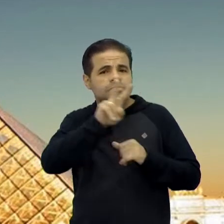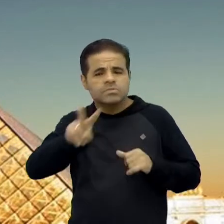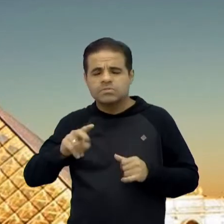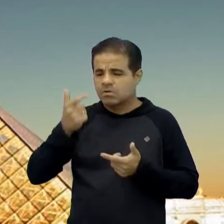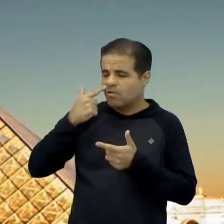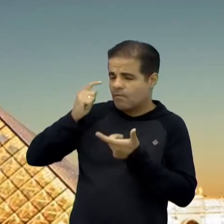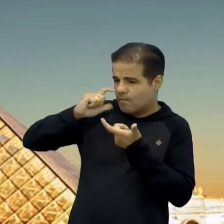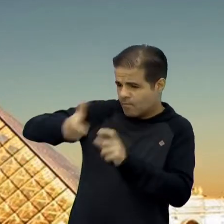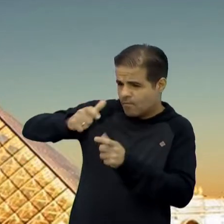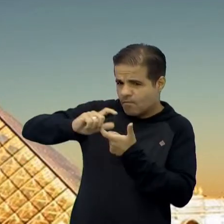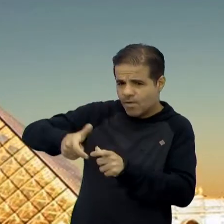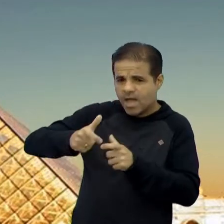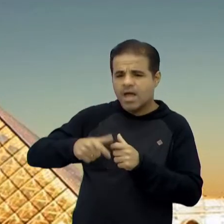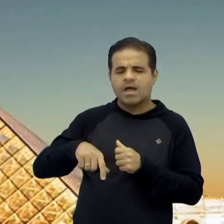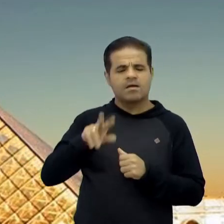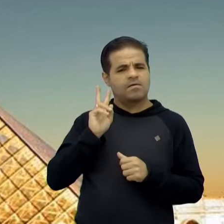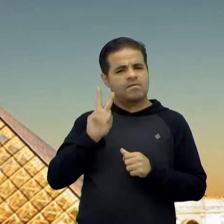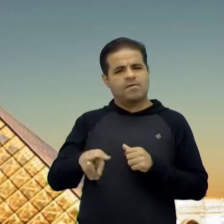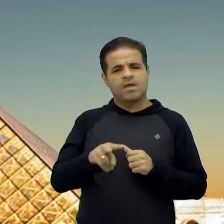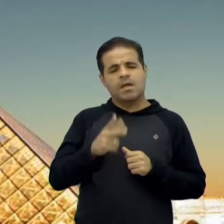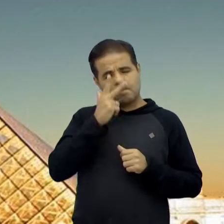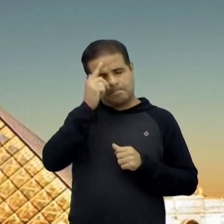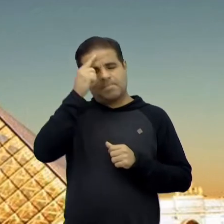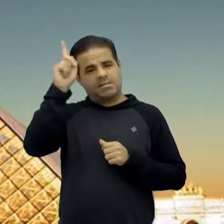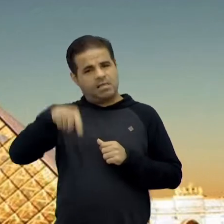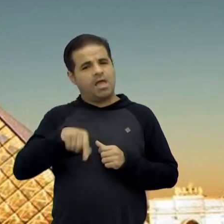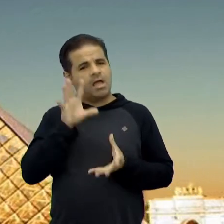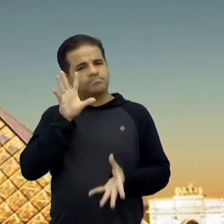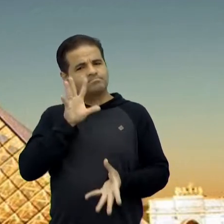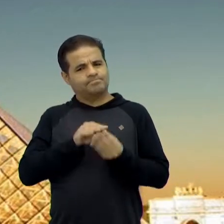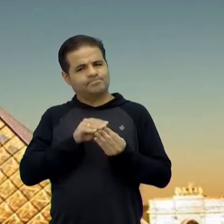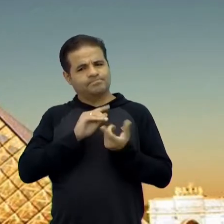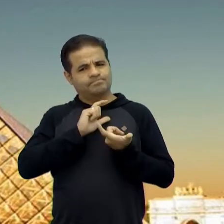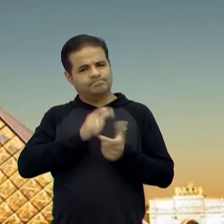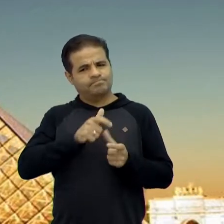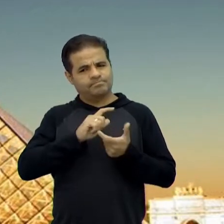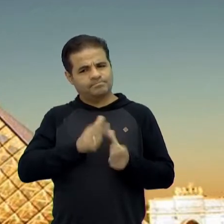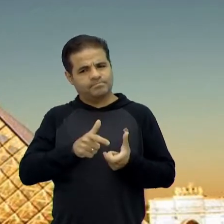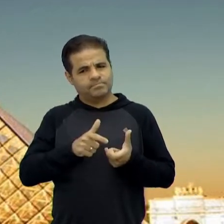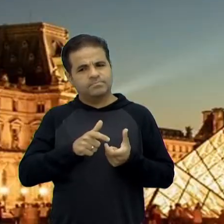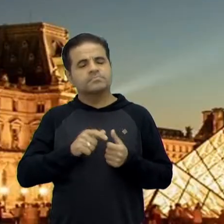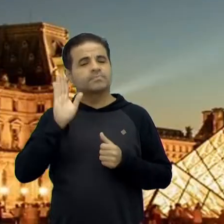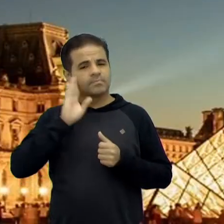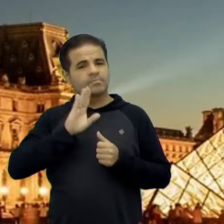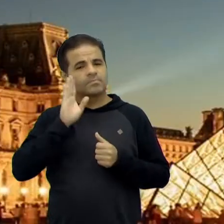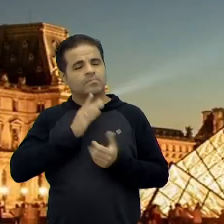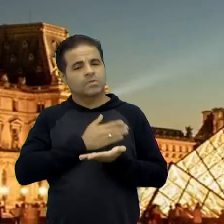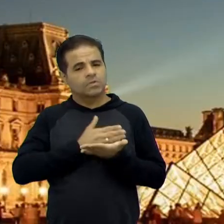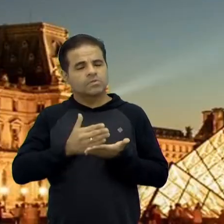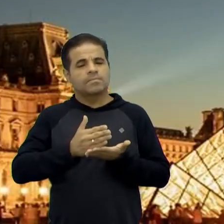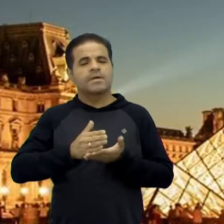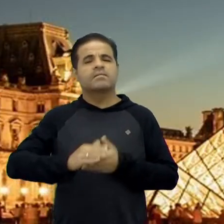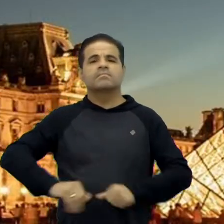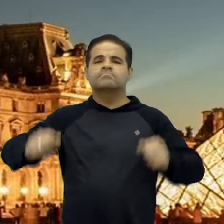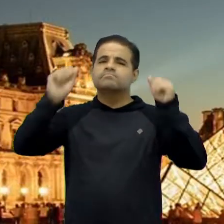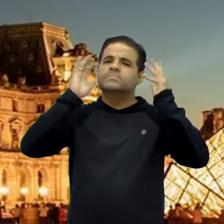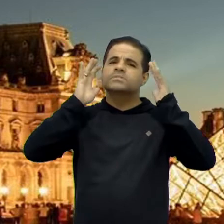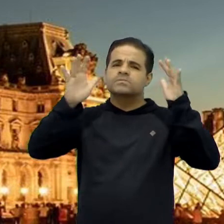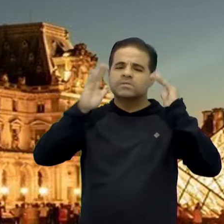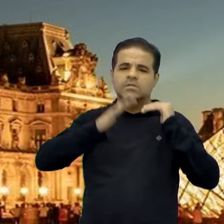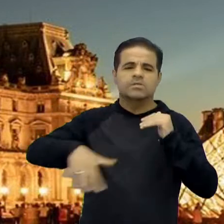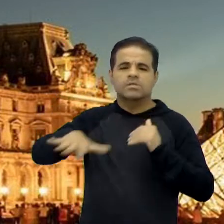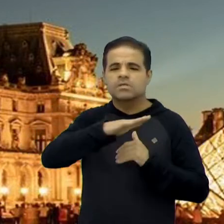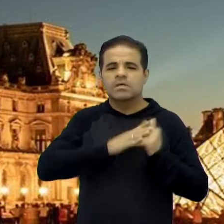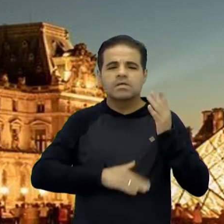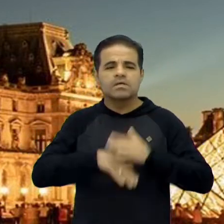uma charge, classifiquem-no como meme. É possível hoje. É legal que a gente começa a refletir um pouquinho